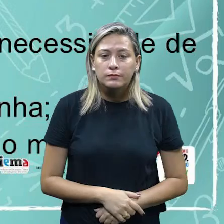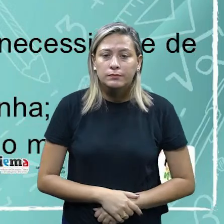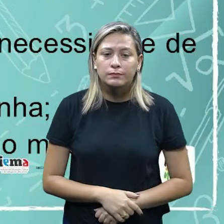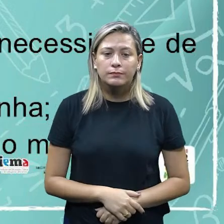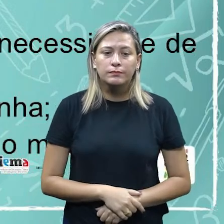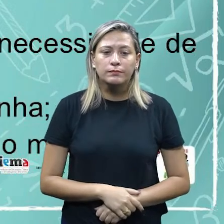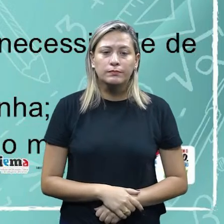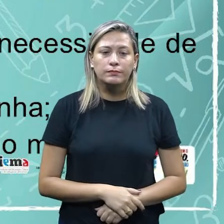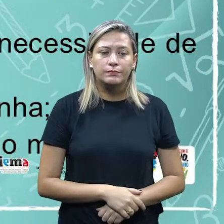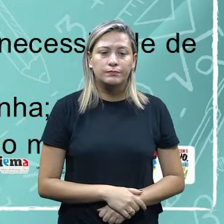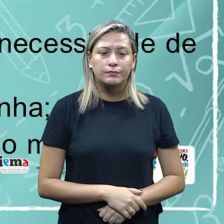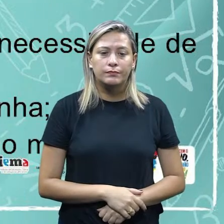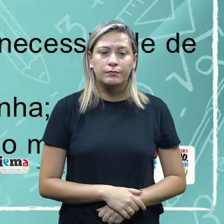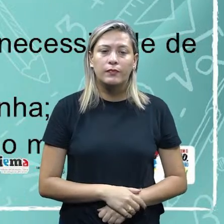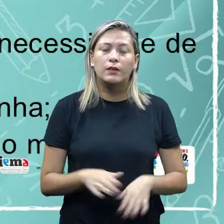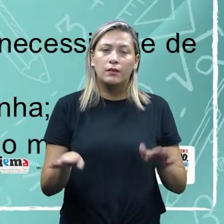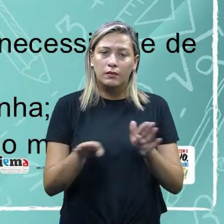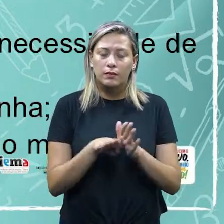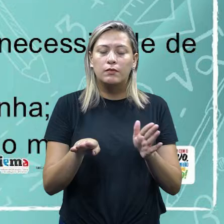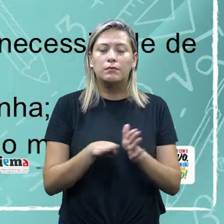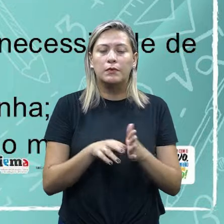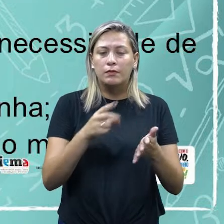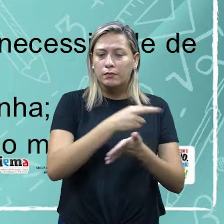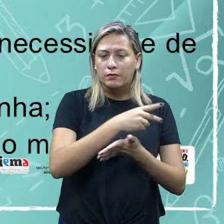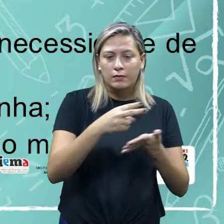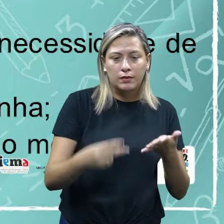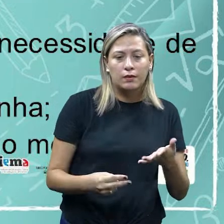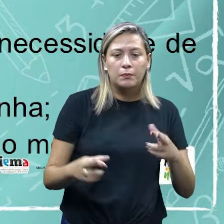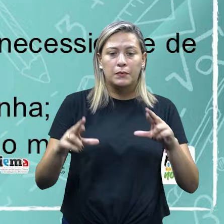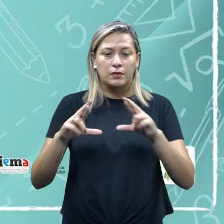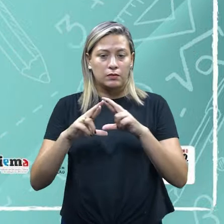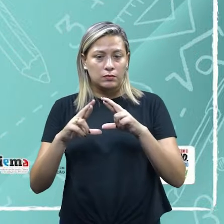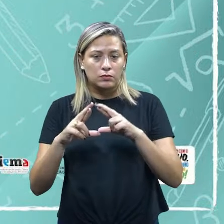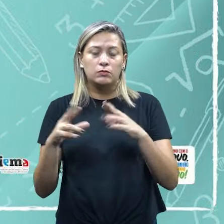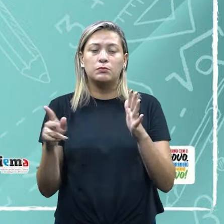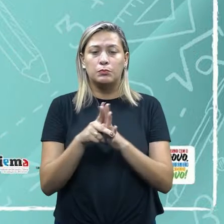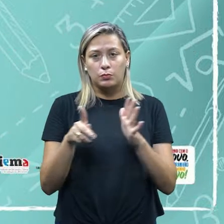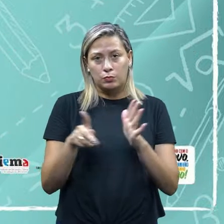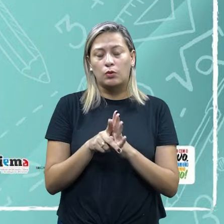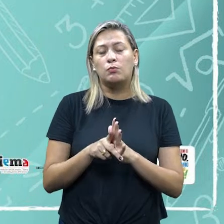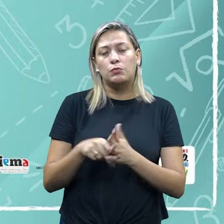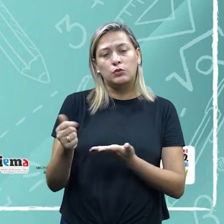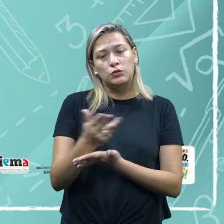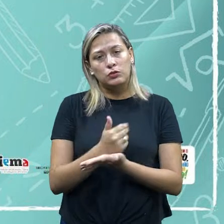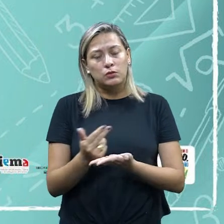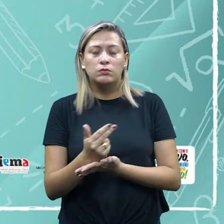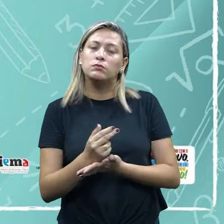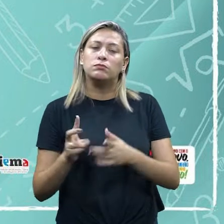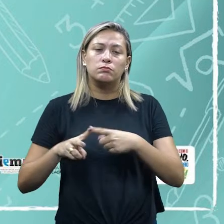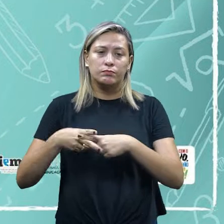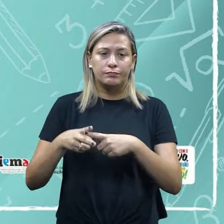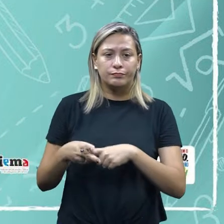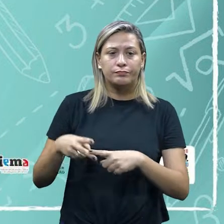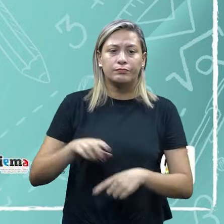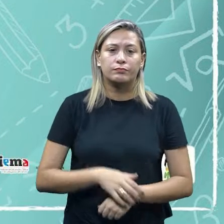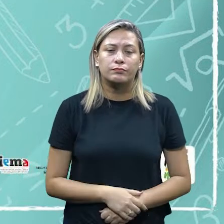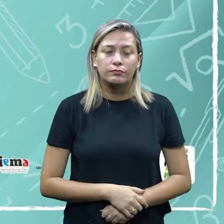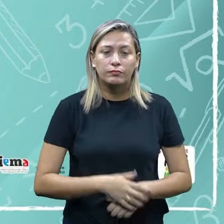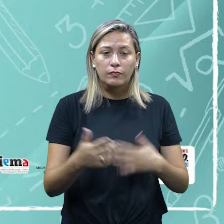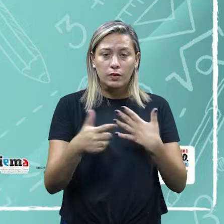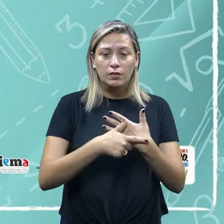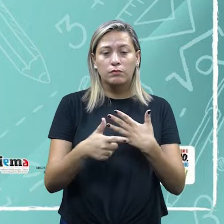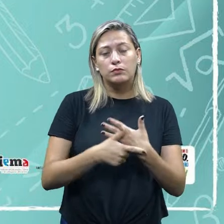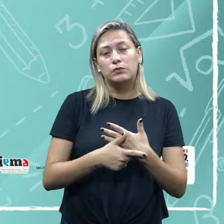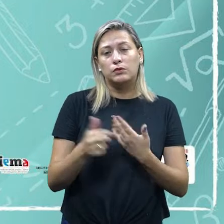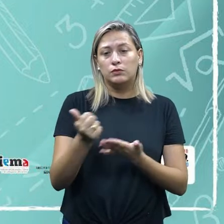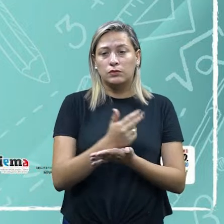AutoCAD. Ferramentas reutilizáveis de detalhamento de desenho mecânico. Funcionalidades de desenhos inteligentes, feita exclusivamente